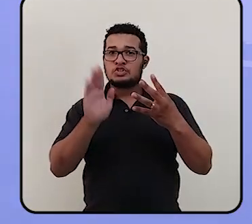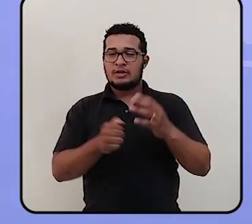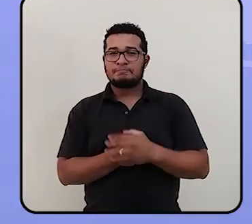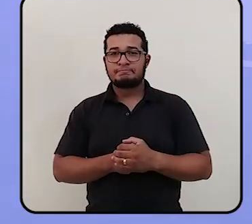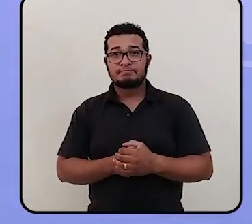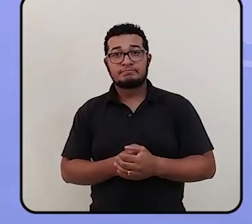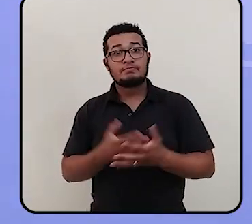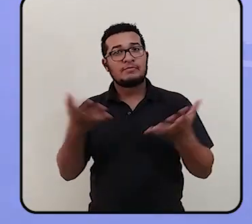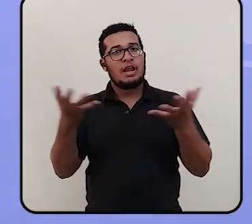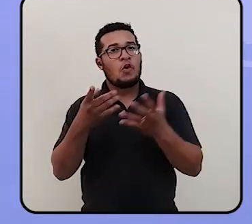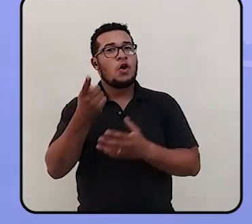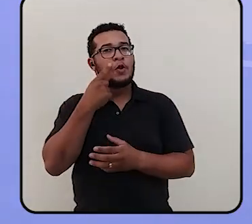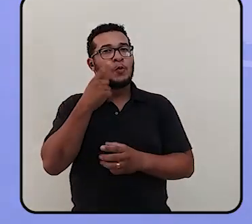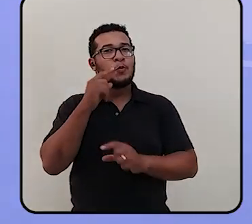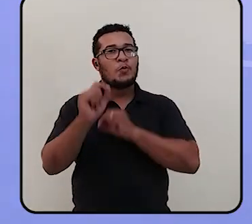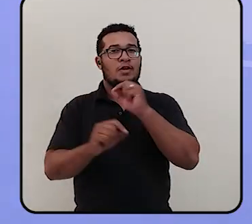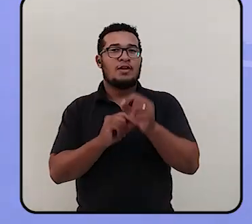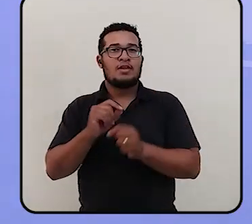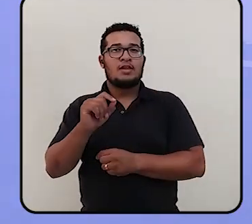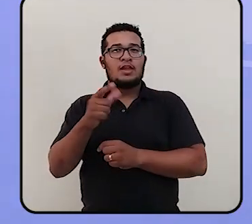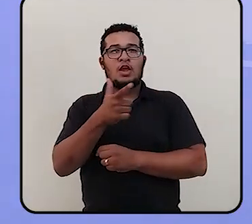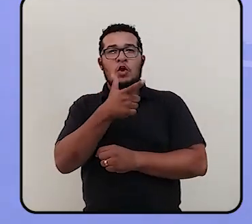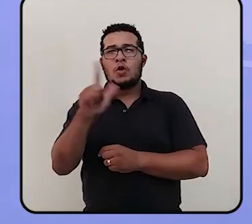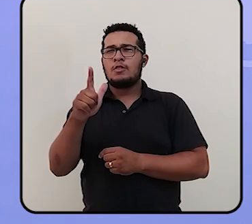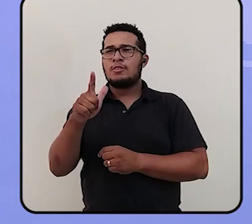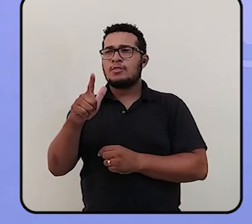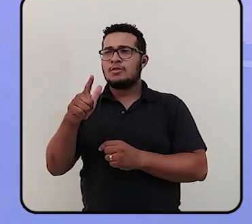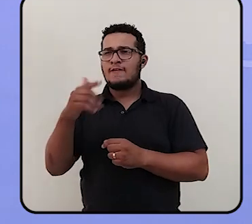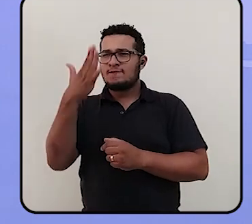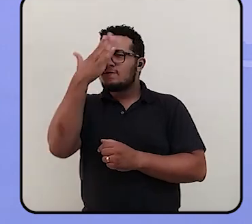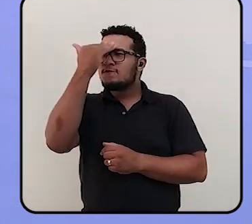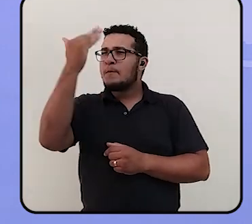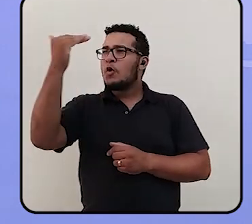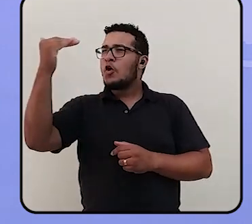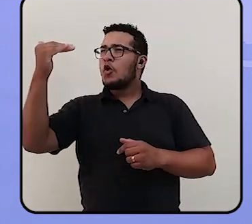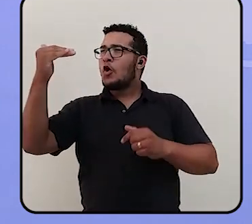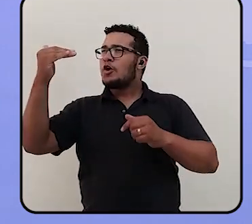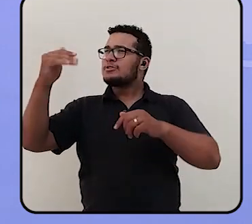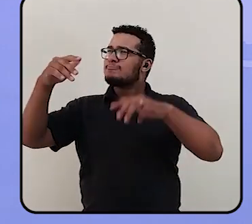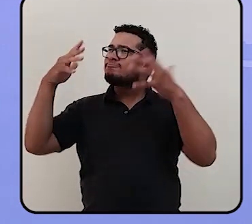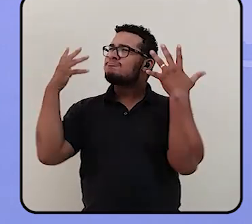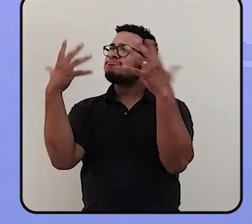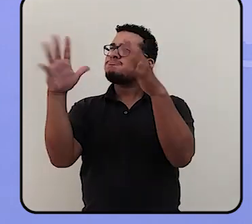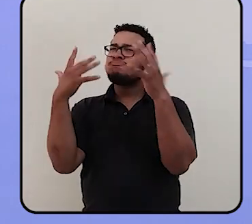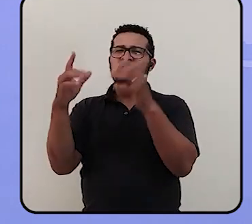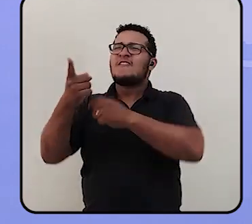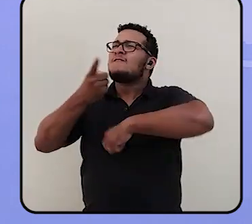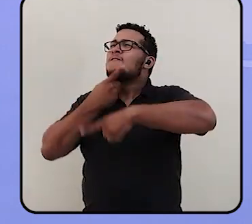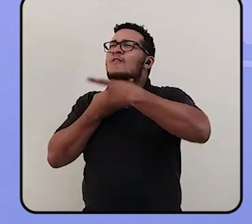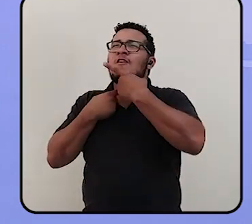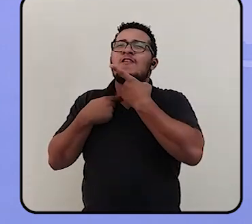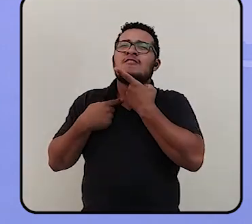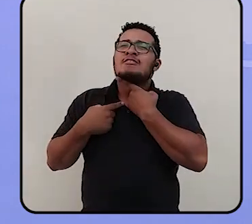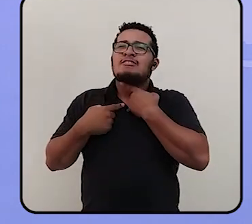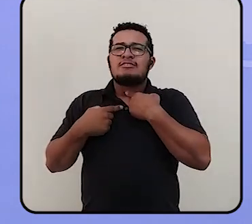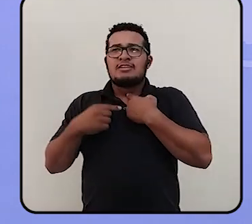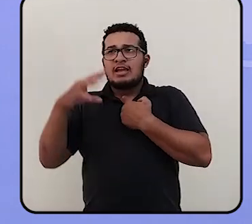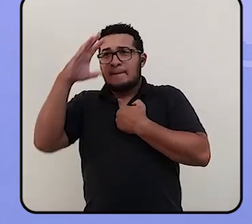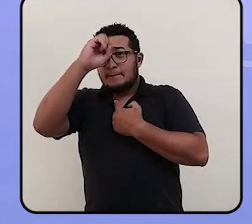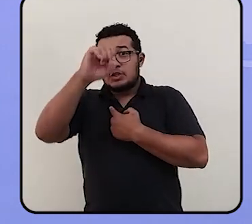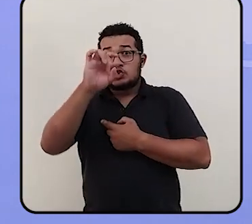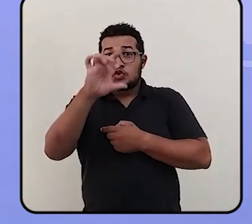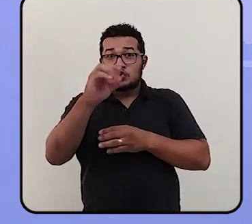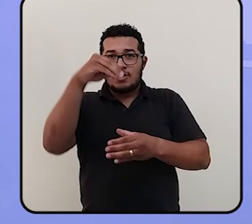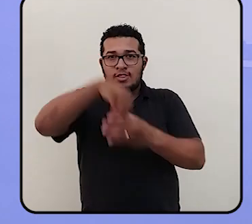Agora é hora dela. A mais ilustre, a mais famosa, a mais desejada,